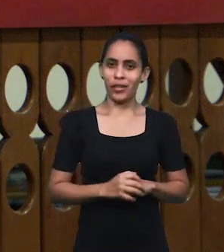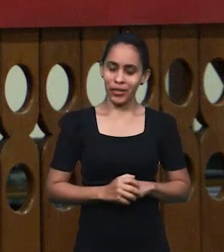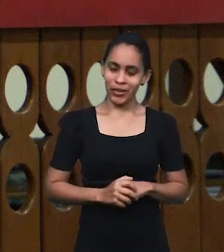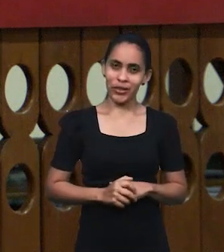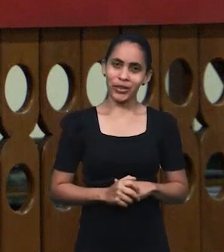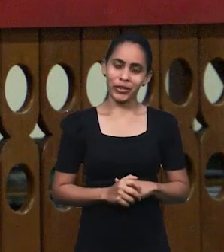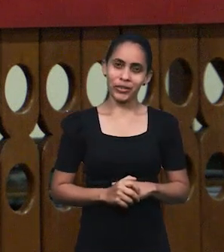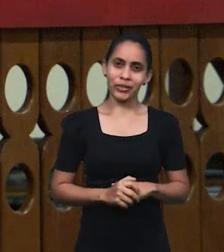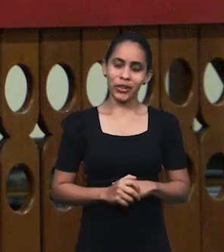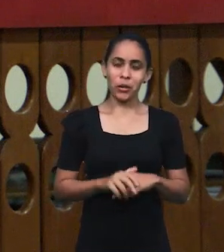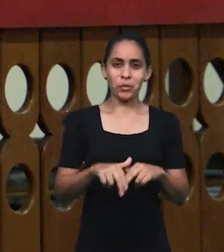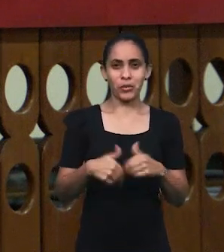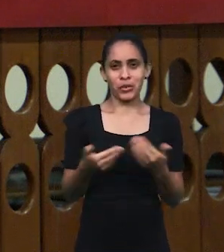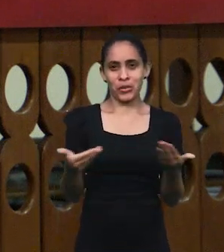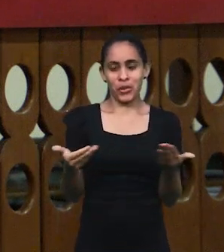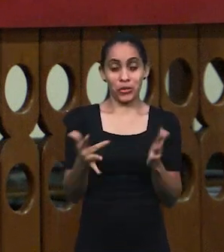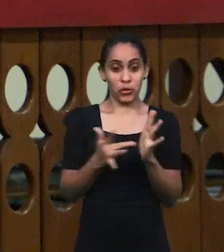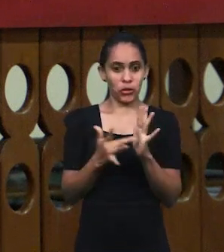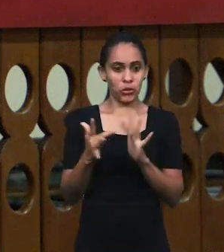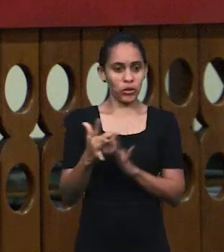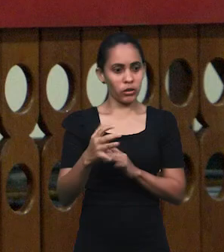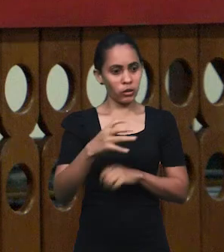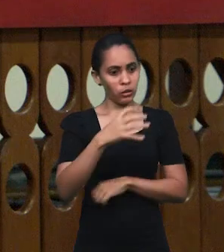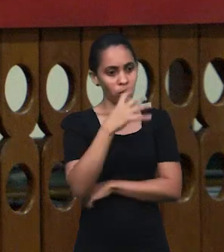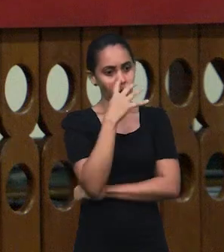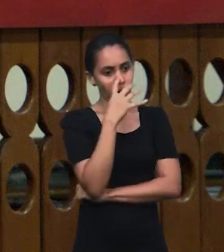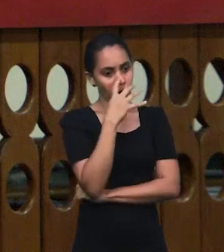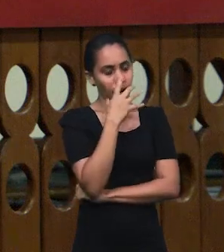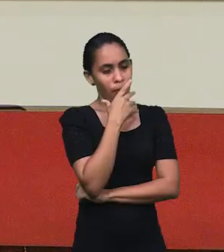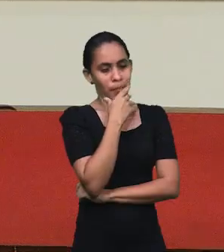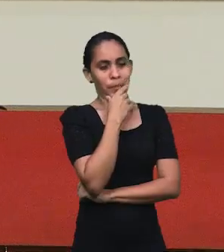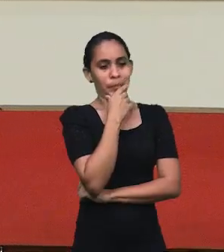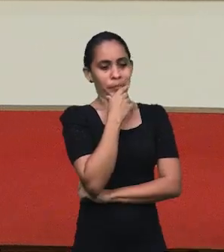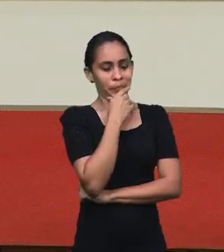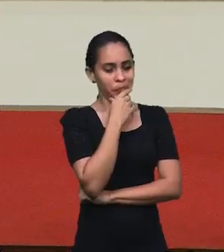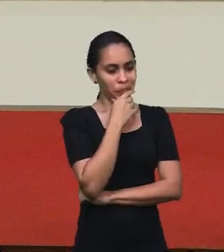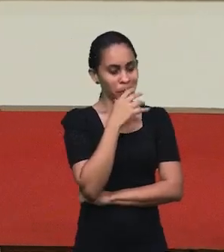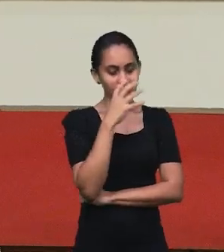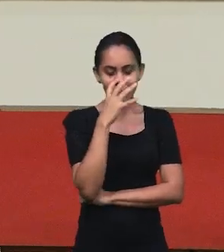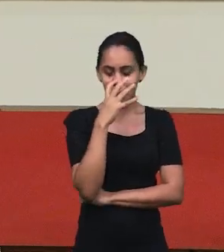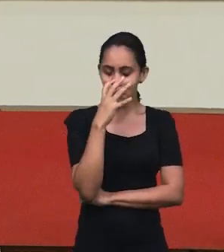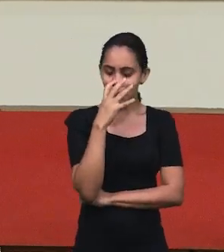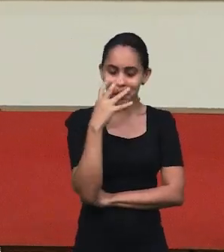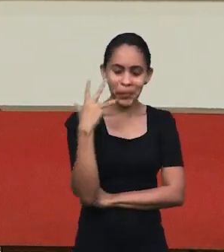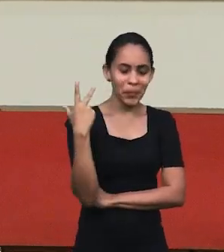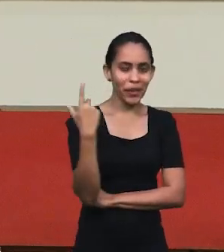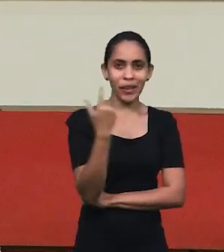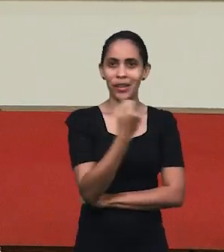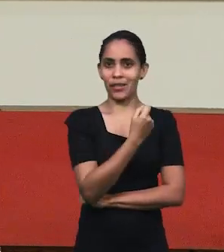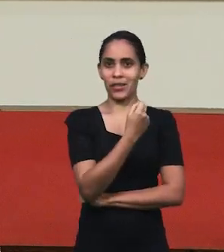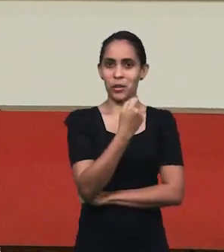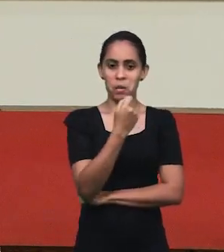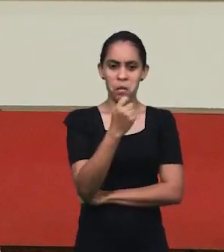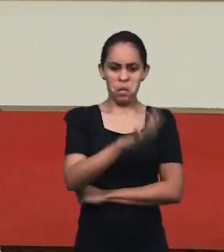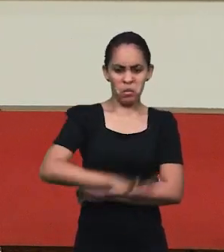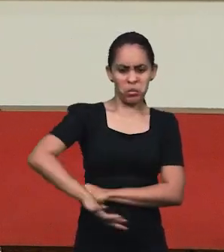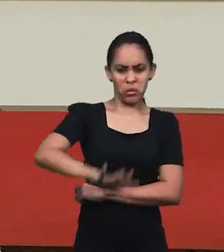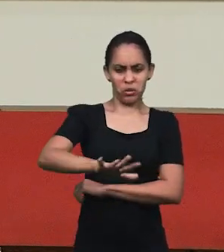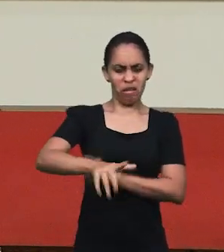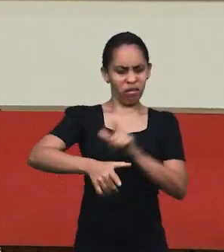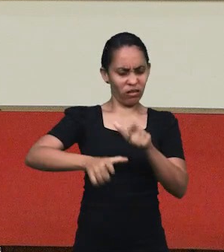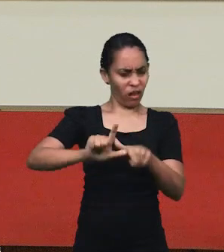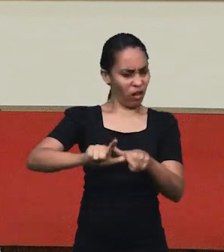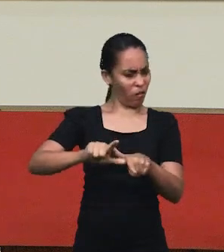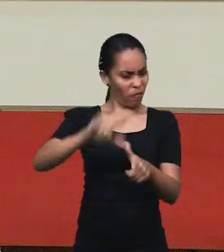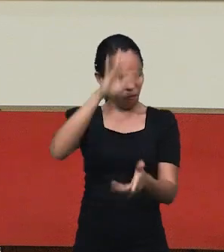Deus vai ouvir. Por isso que Jesus ficou maravilhado. Maravilhado. Foi em Israel, em